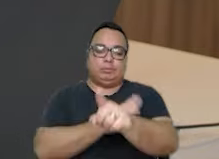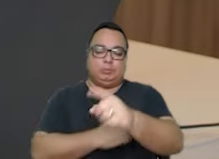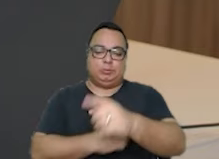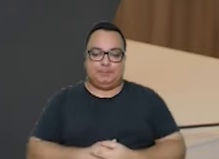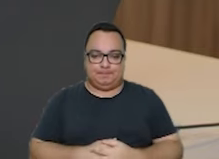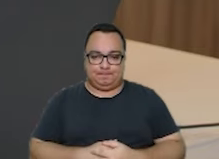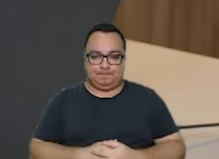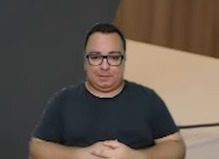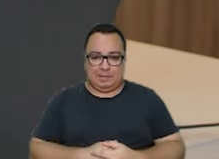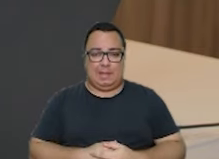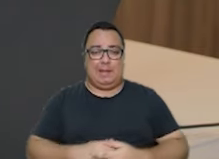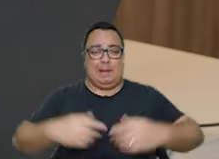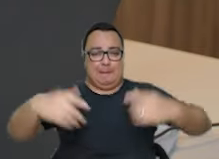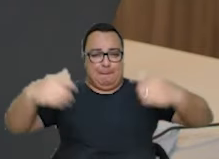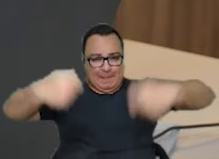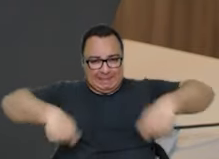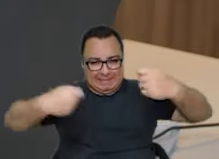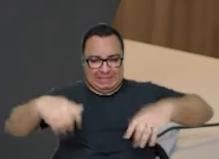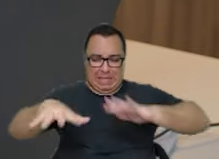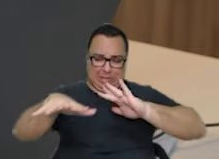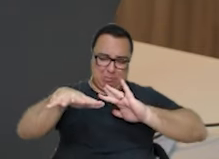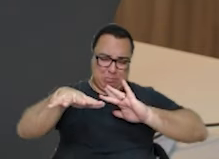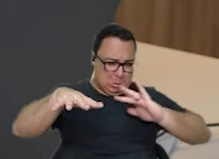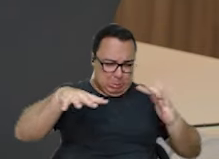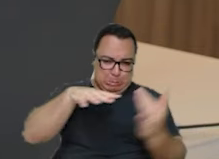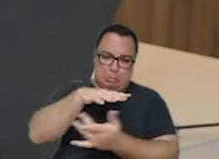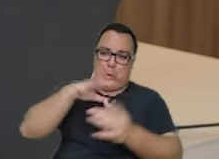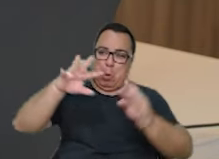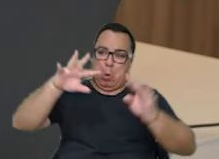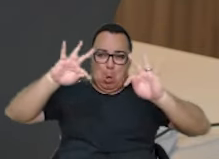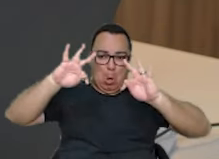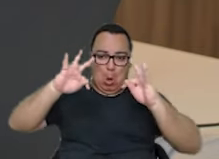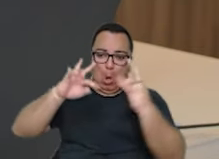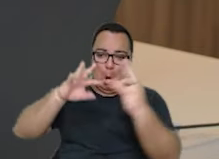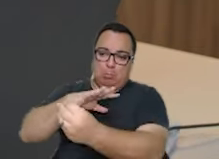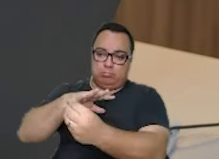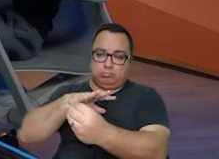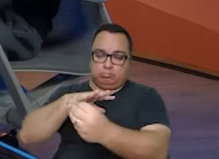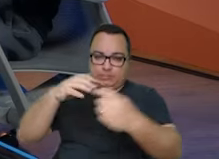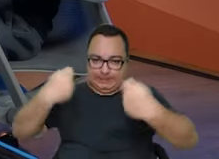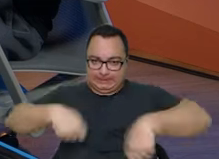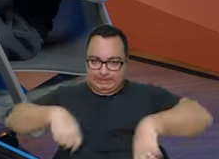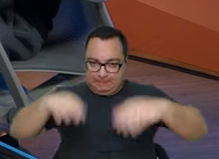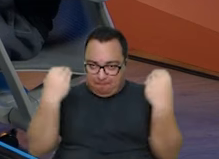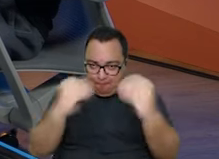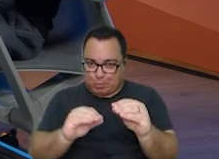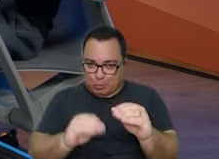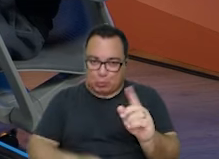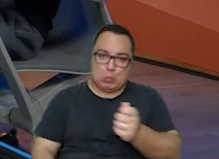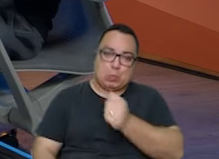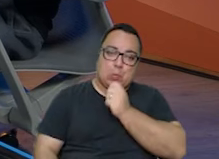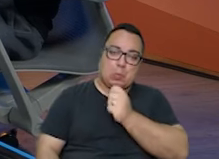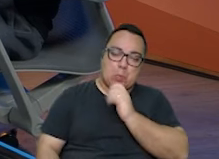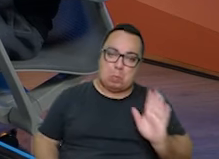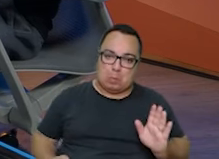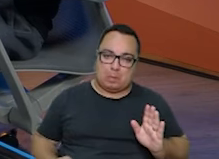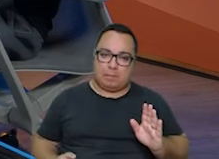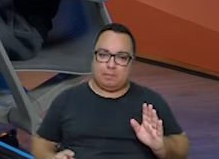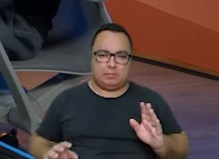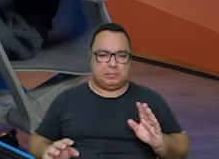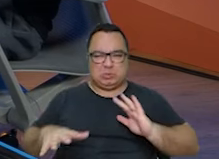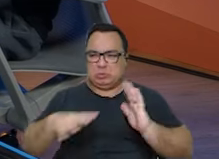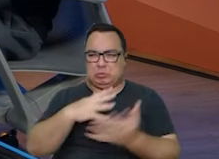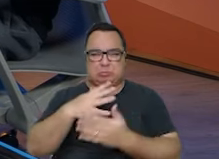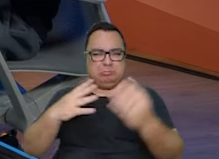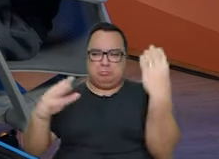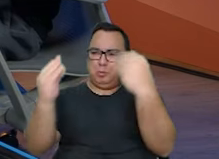em todas as plataformas em todas as redes sociais sim ou não o que que vocês acham tem que est em tudo tem que est em